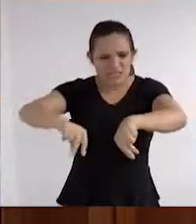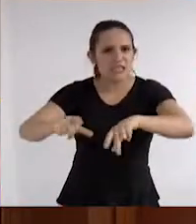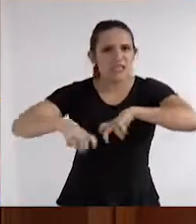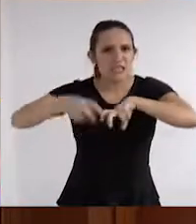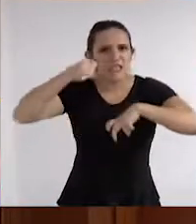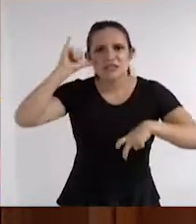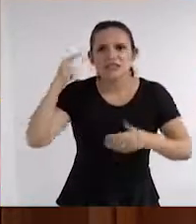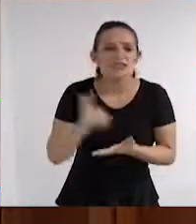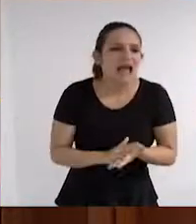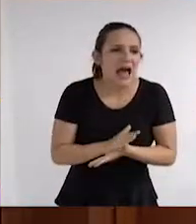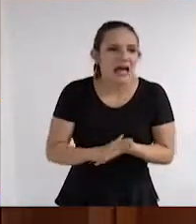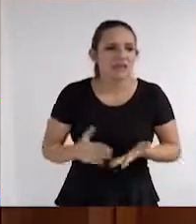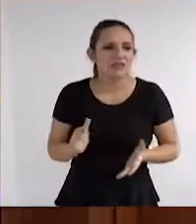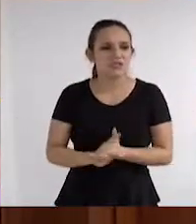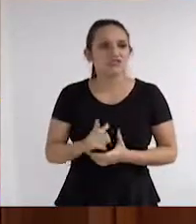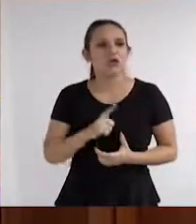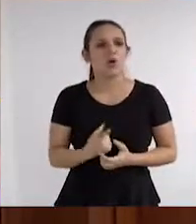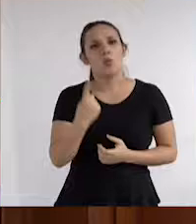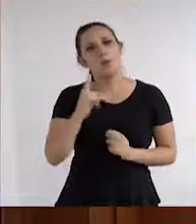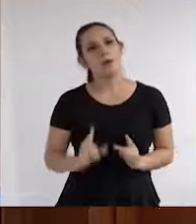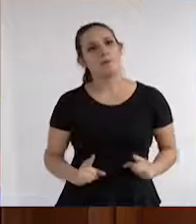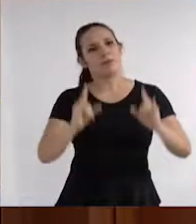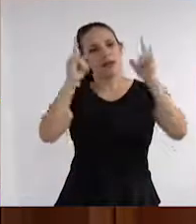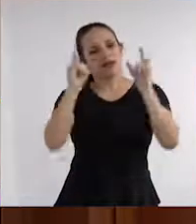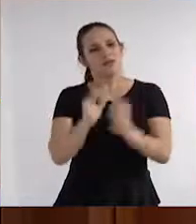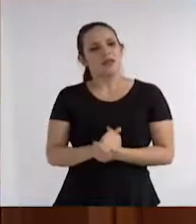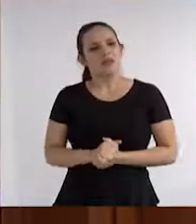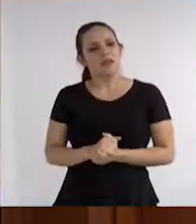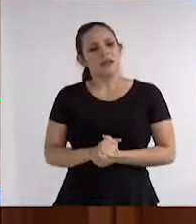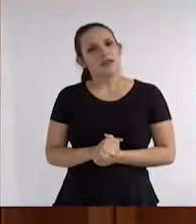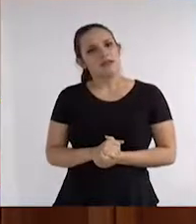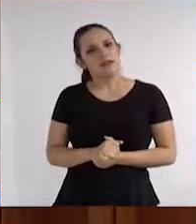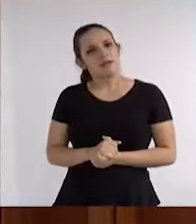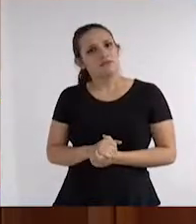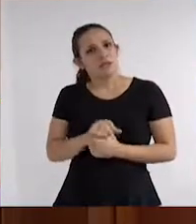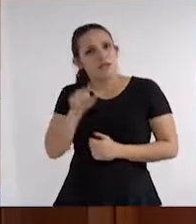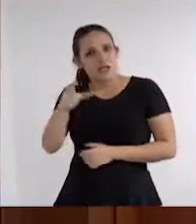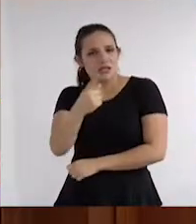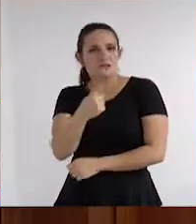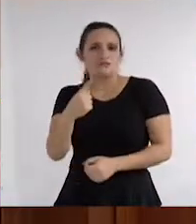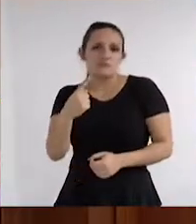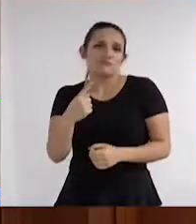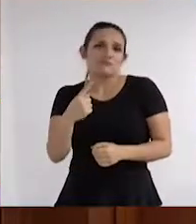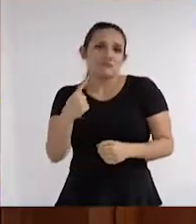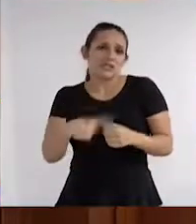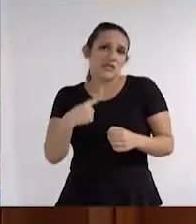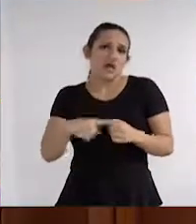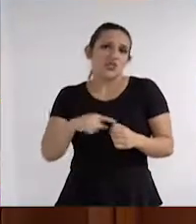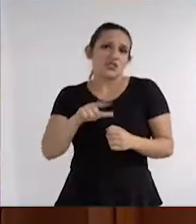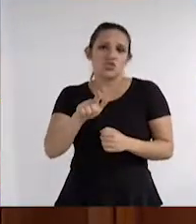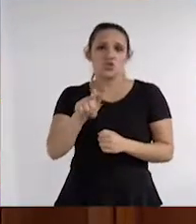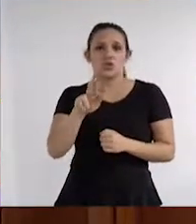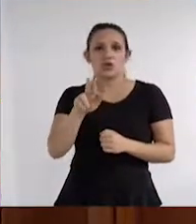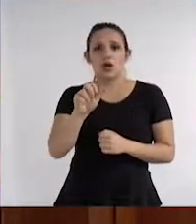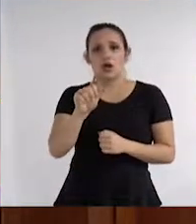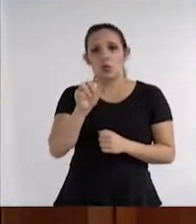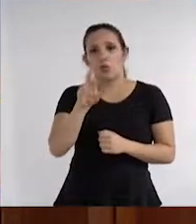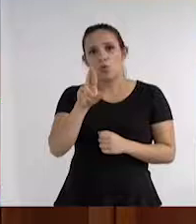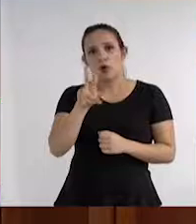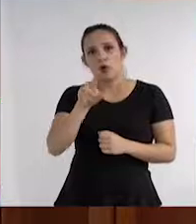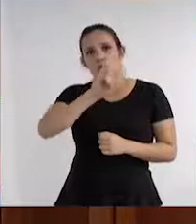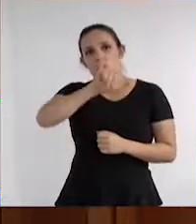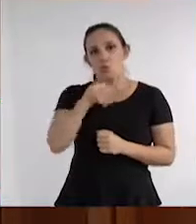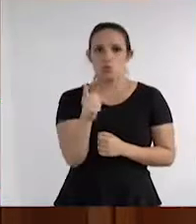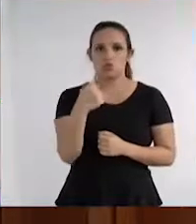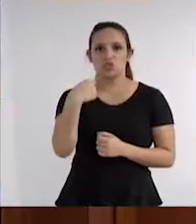um apartamento lá na praia do Guarujá, que não é a mais badalada, a mais sofisticada, né? Que tenta se atribuir e não